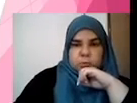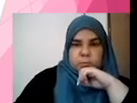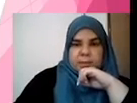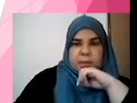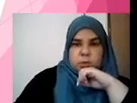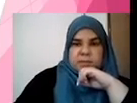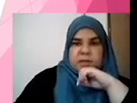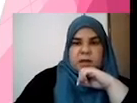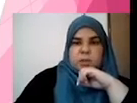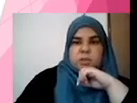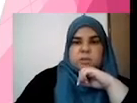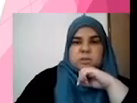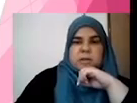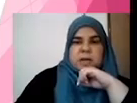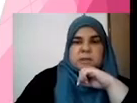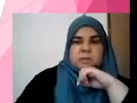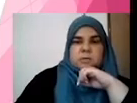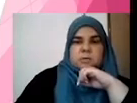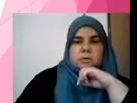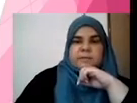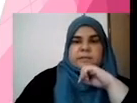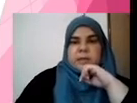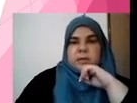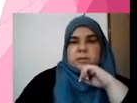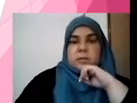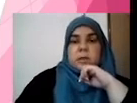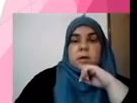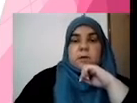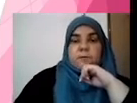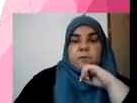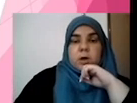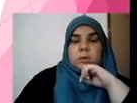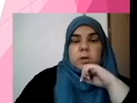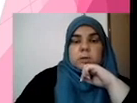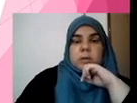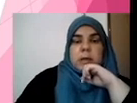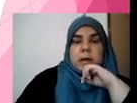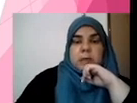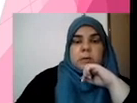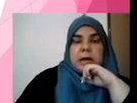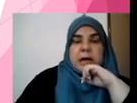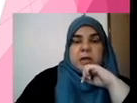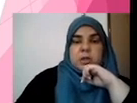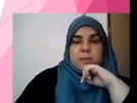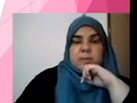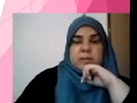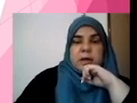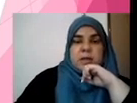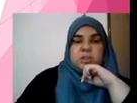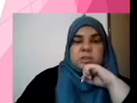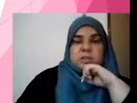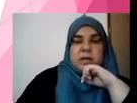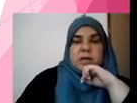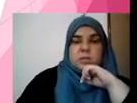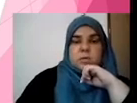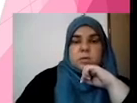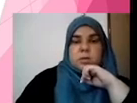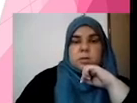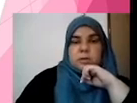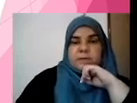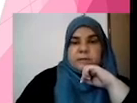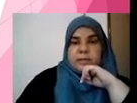acho o ponto médio, a metade, traço 90 graus. Vou do outro lado, acho a metade,